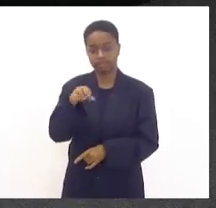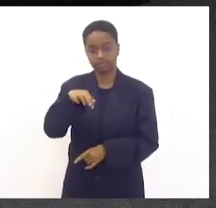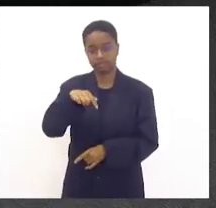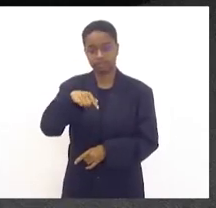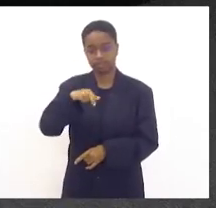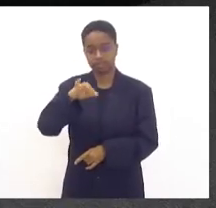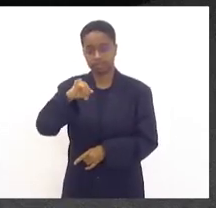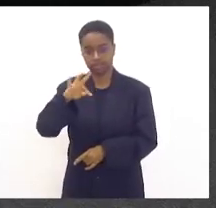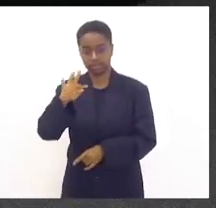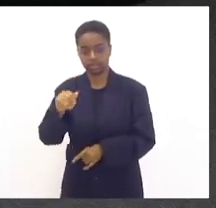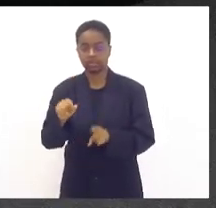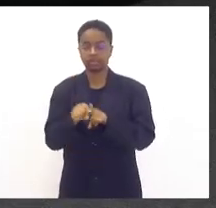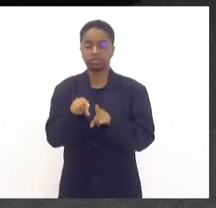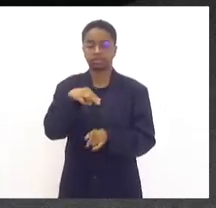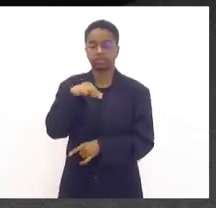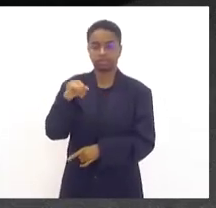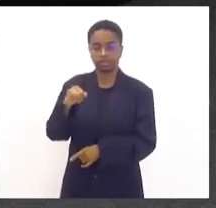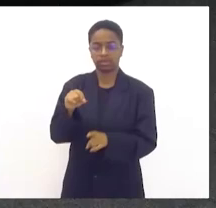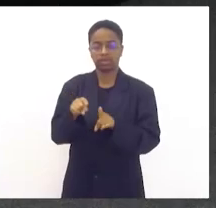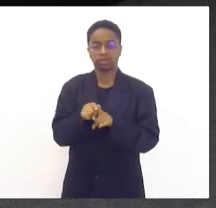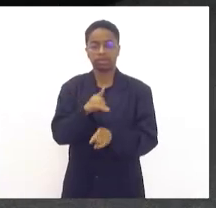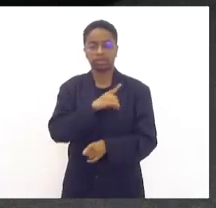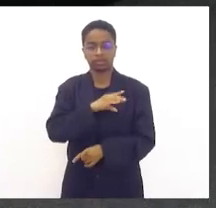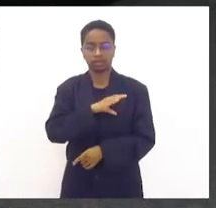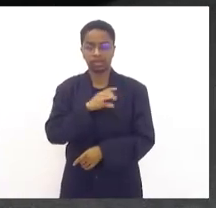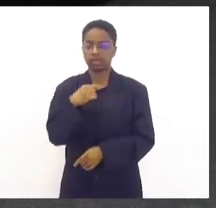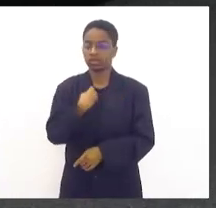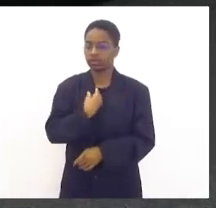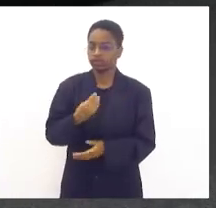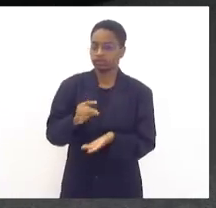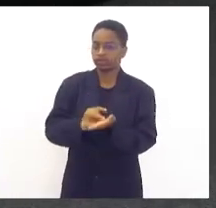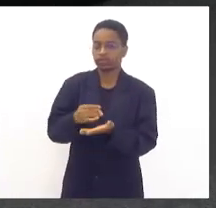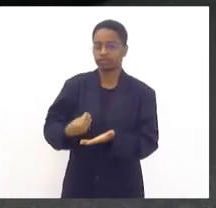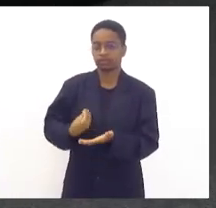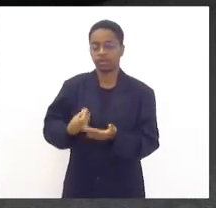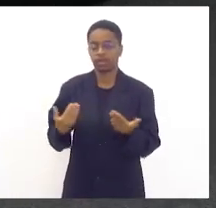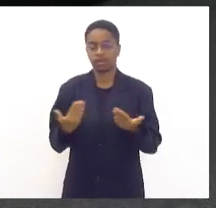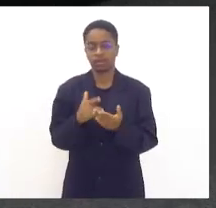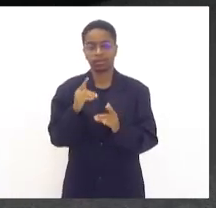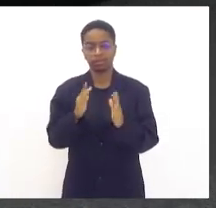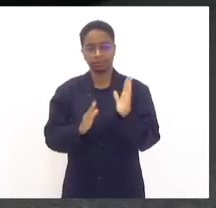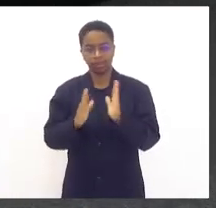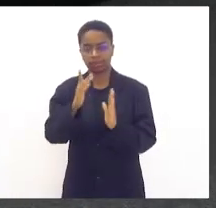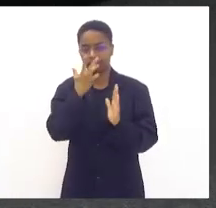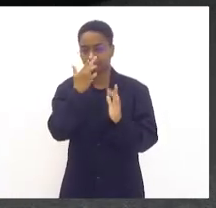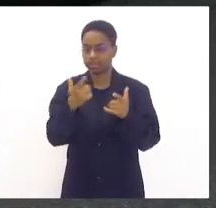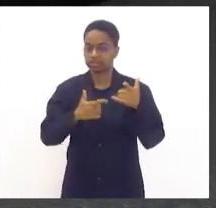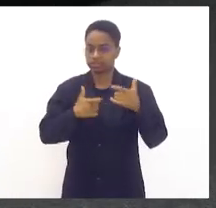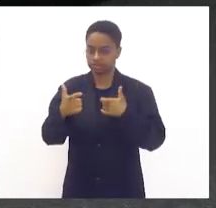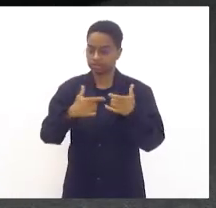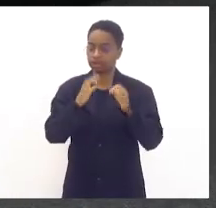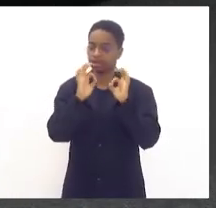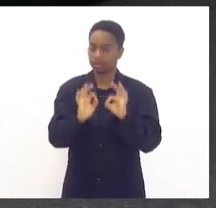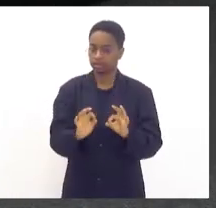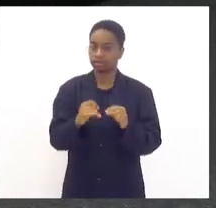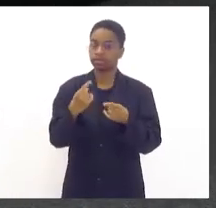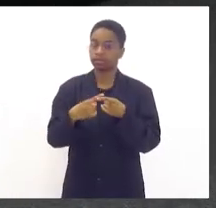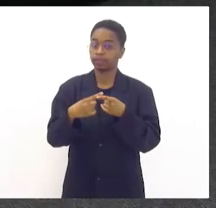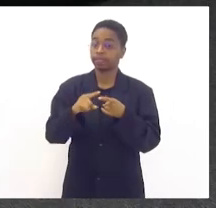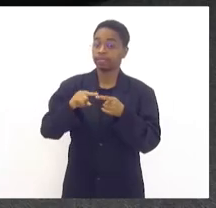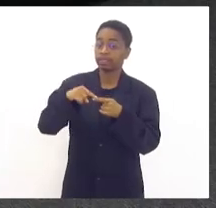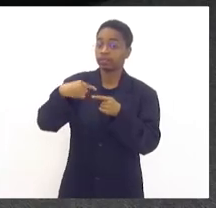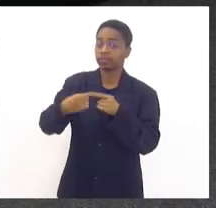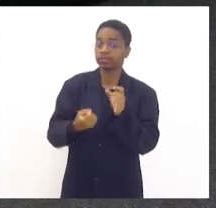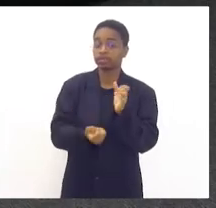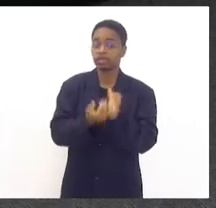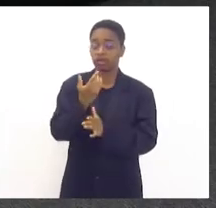de Caxias. Nós estamos vivendo realmente cenário de guerra, depois que implantaram esse